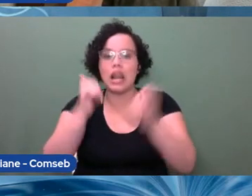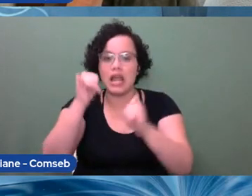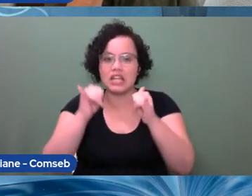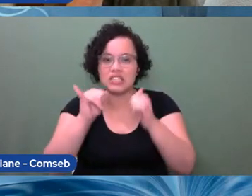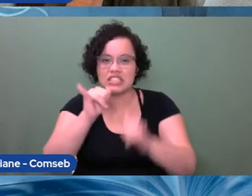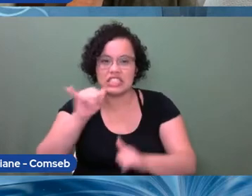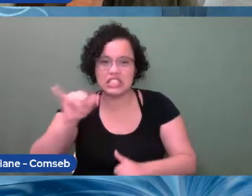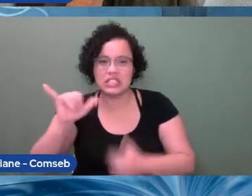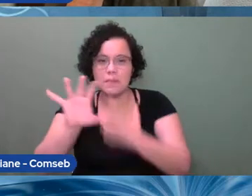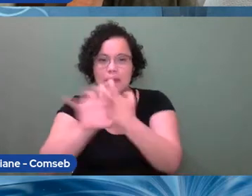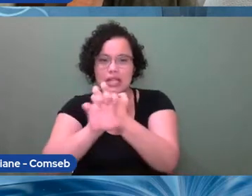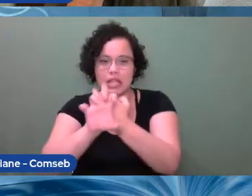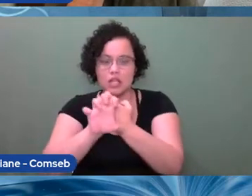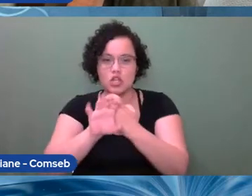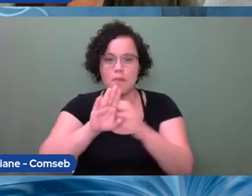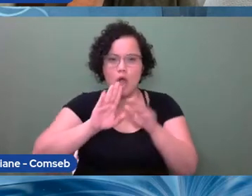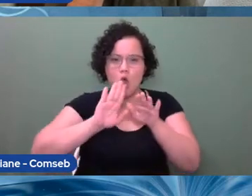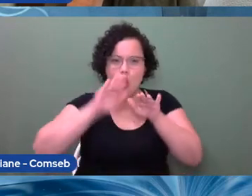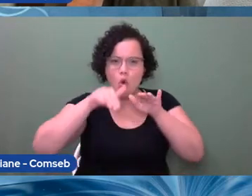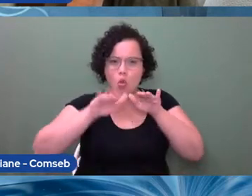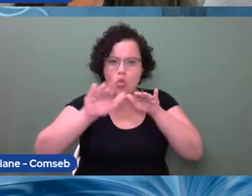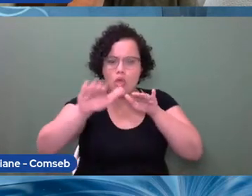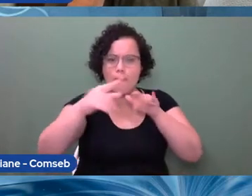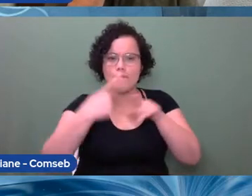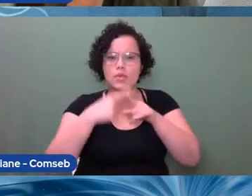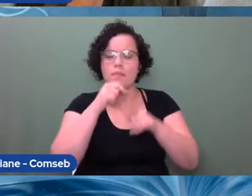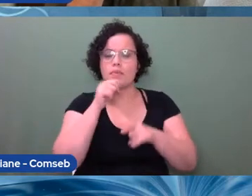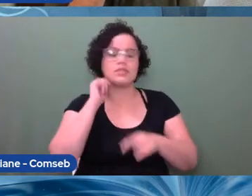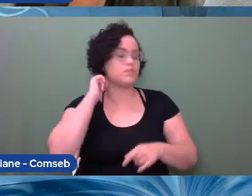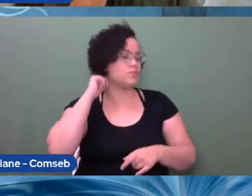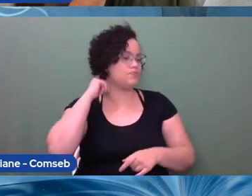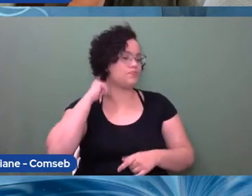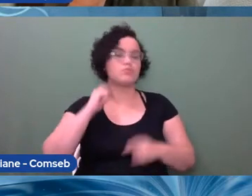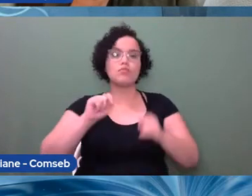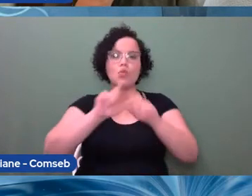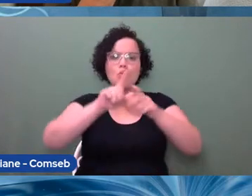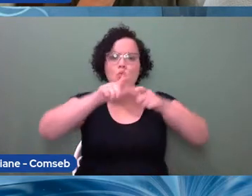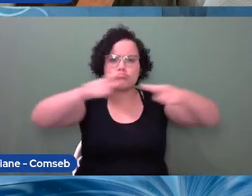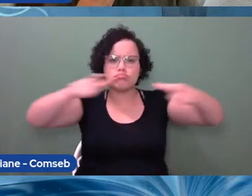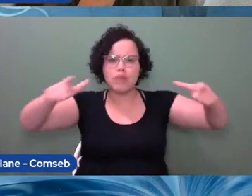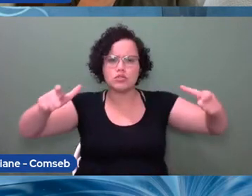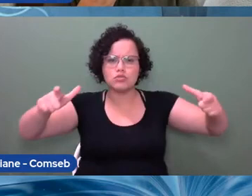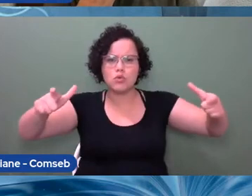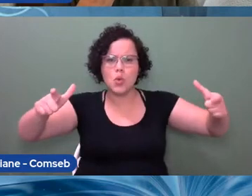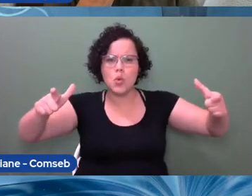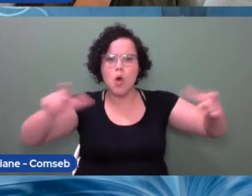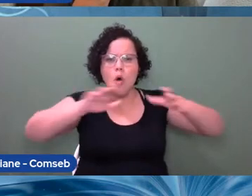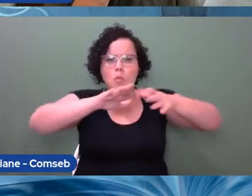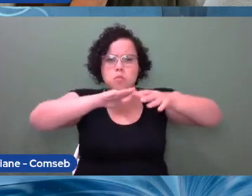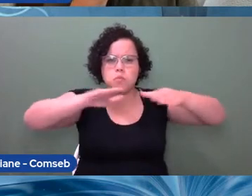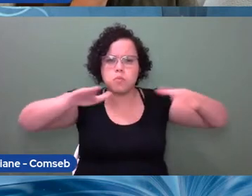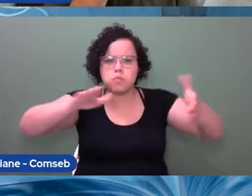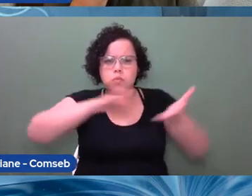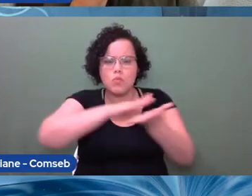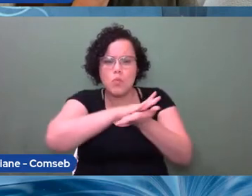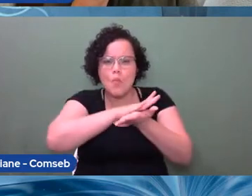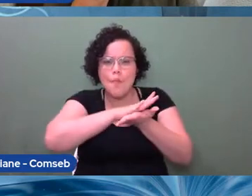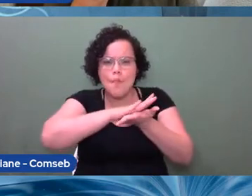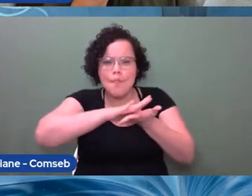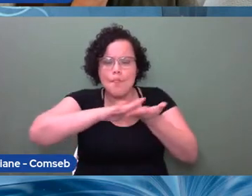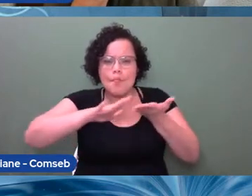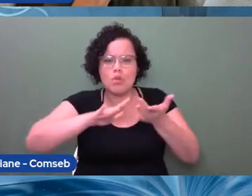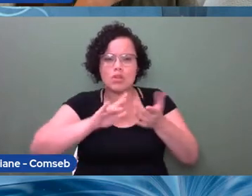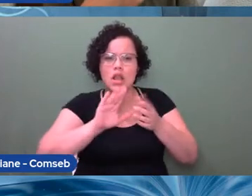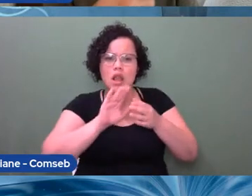eletromagnética viaja no espaço vazio, sem átomo nenhum. Como é que pode? O que é isso que viaja? É uma